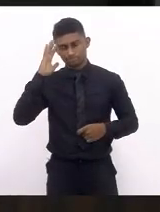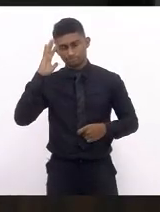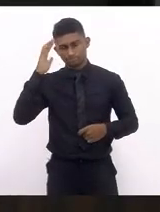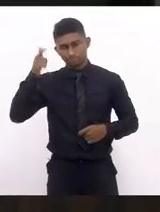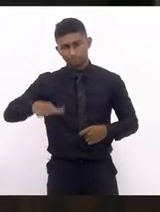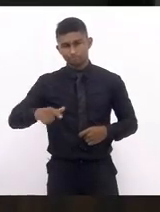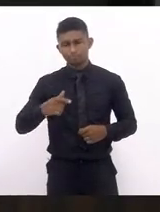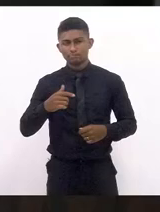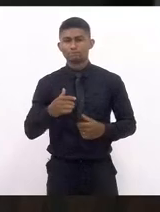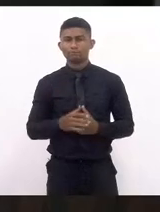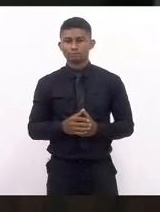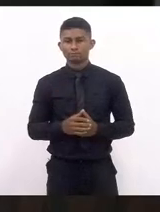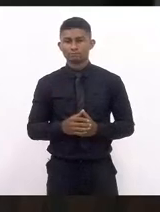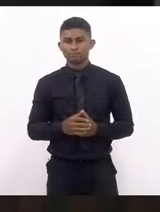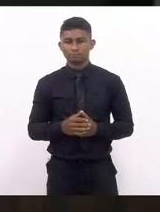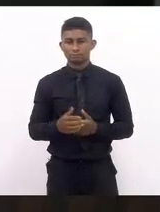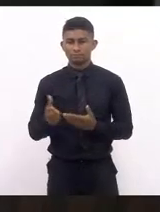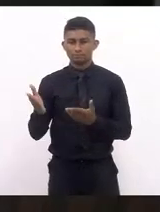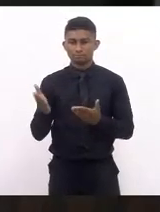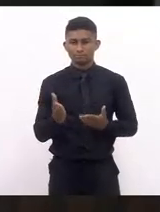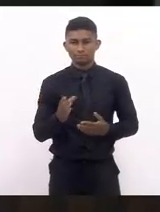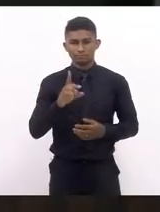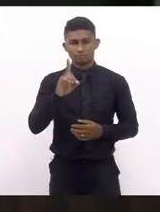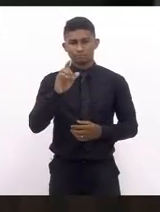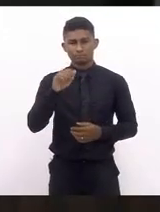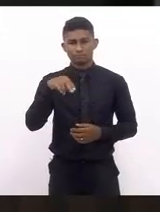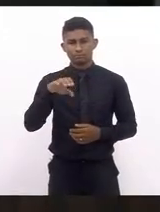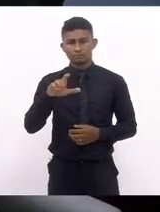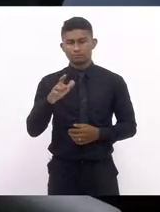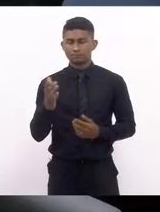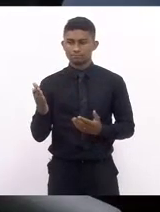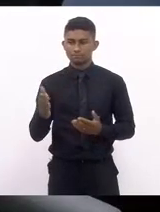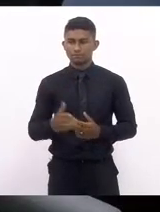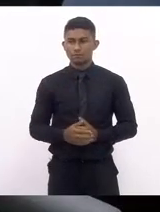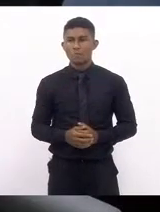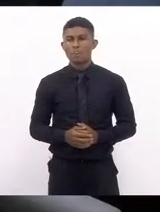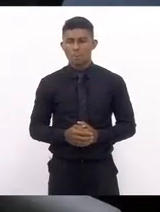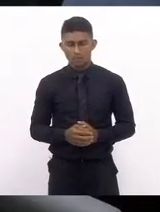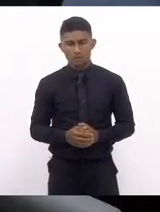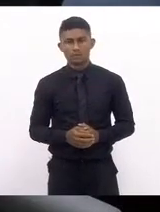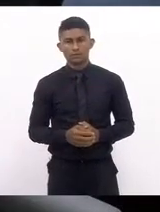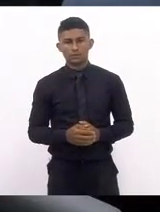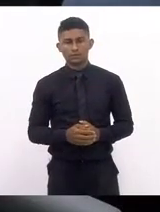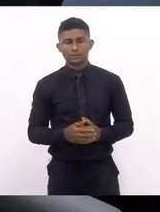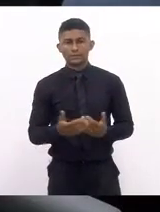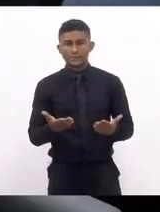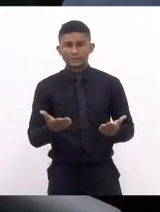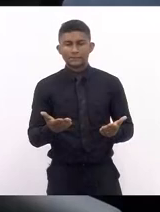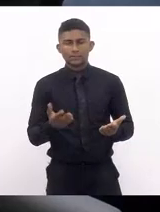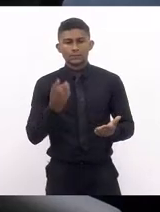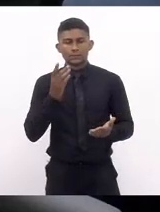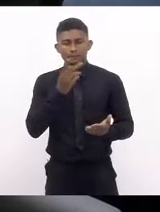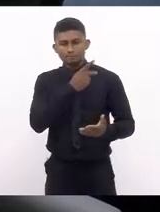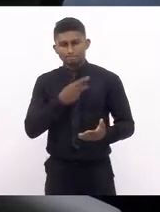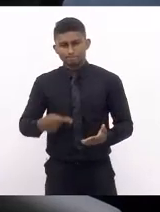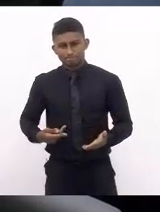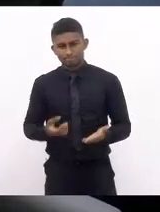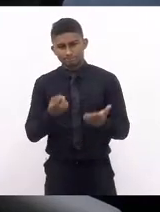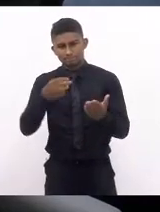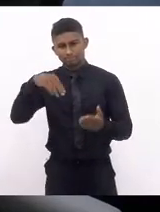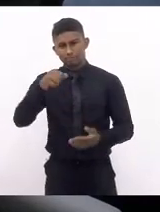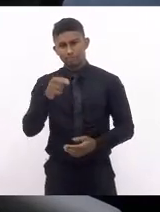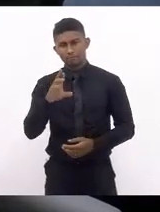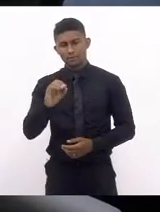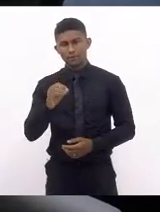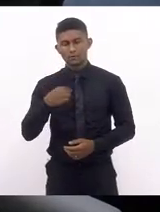por gentileza Daniel de violão para habilitado sua Presidente Deputado Marcos e Mili eu quero